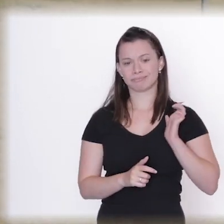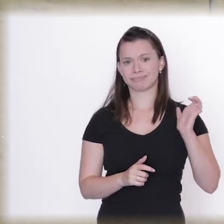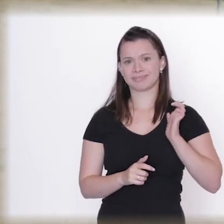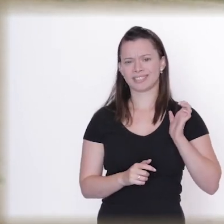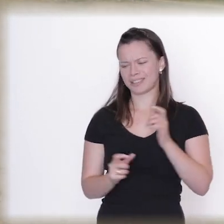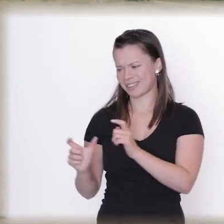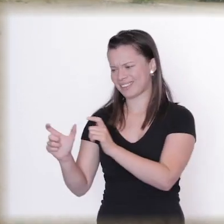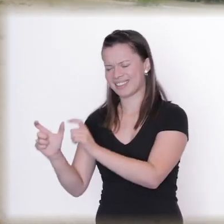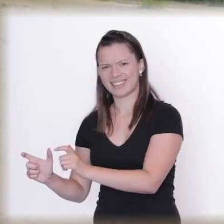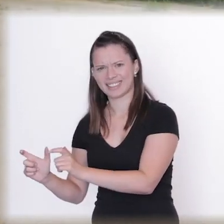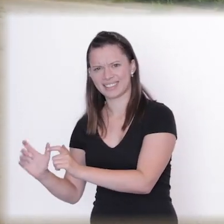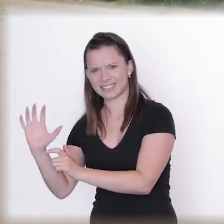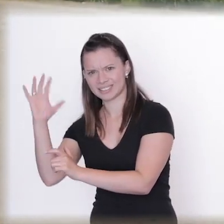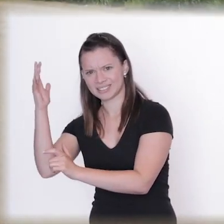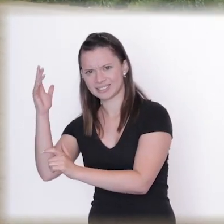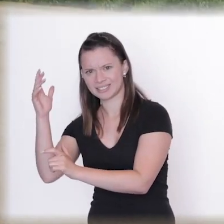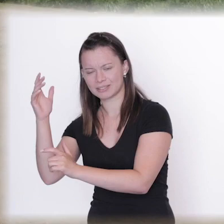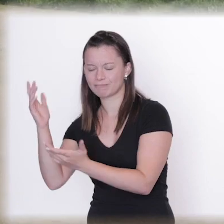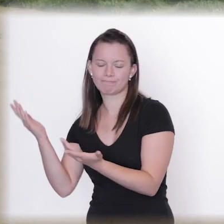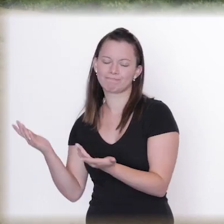aqui.